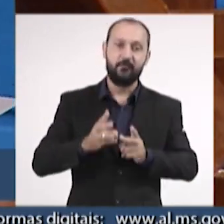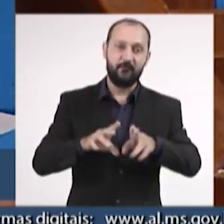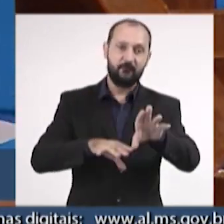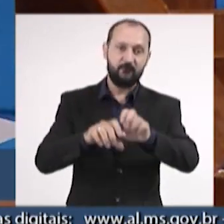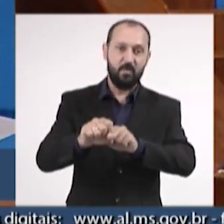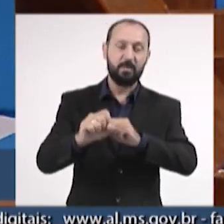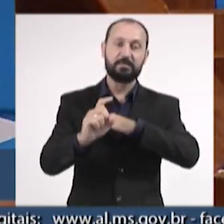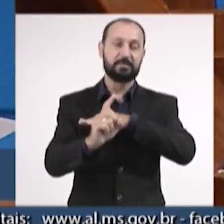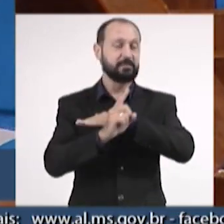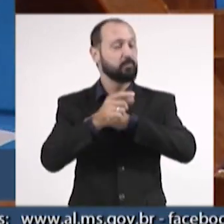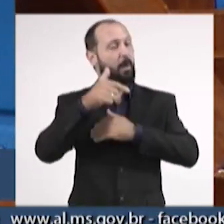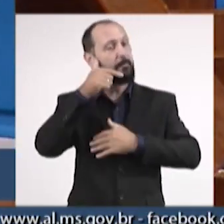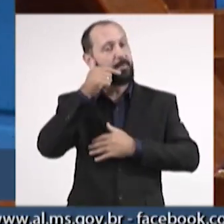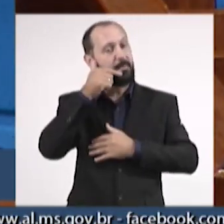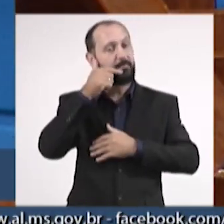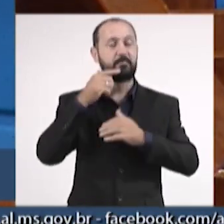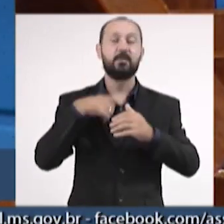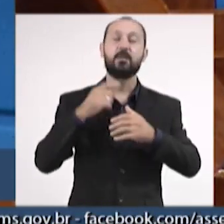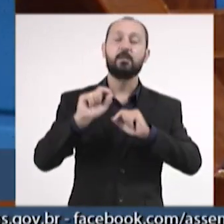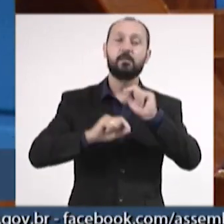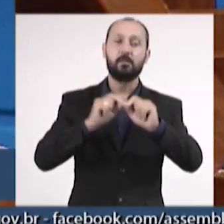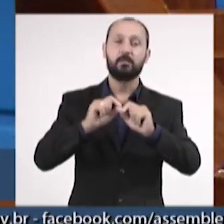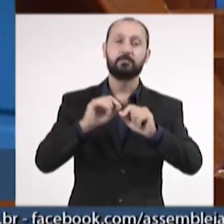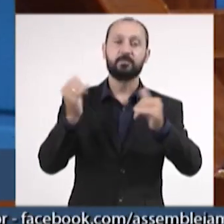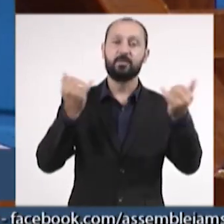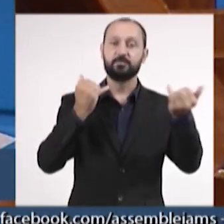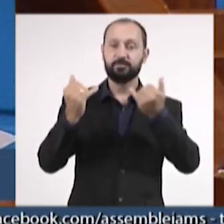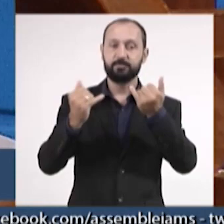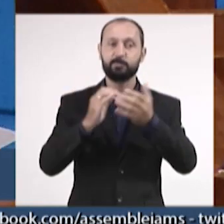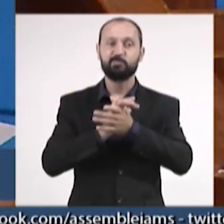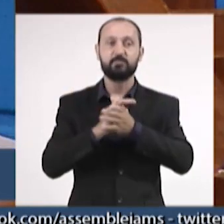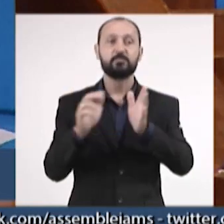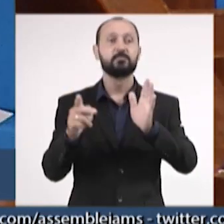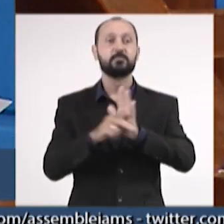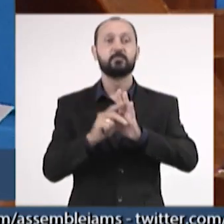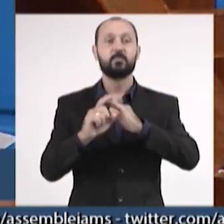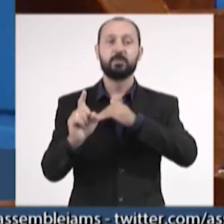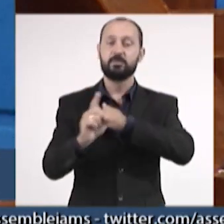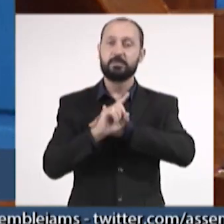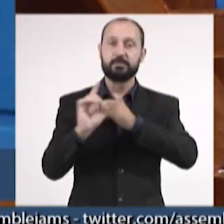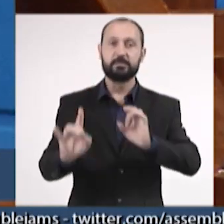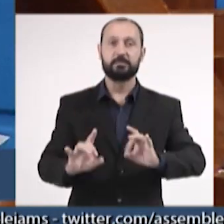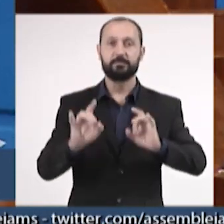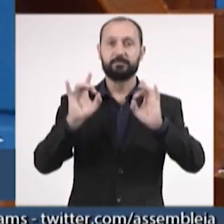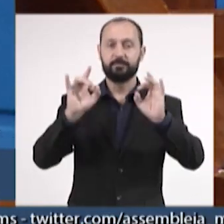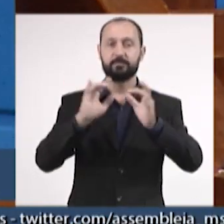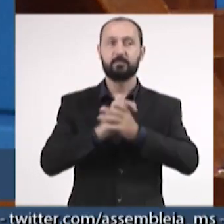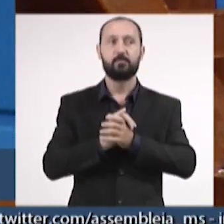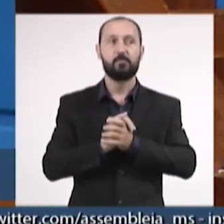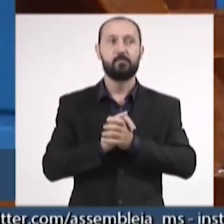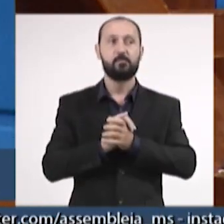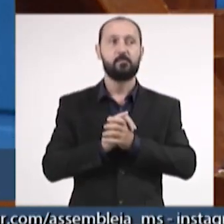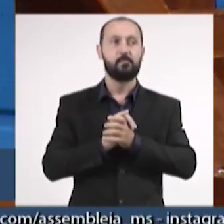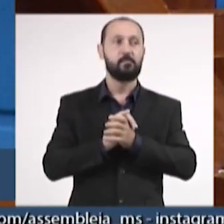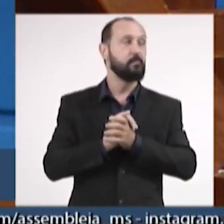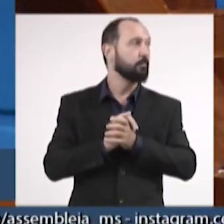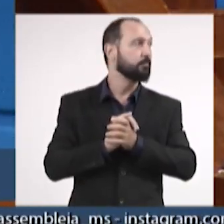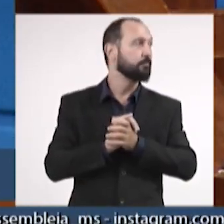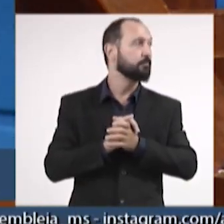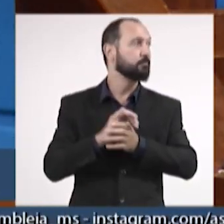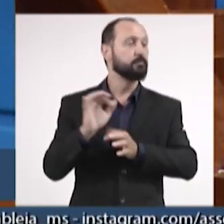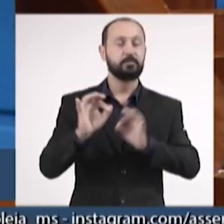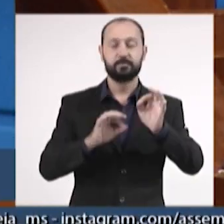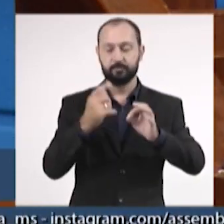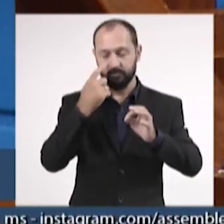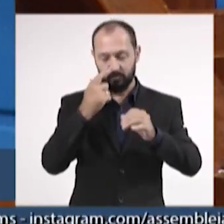das atendentes, de atualização do banco de informações e do banco de serviços especializados, do estabelecimento